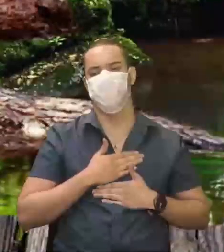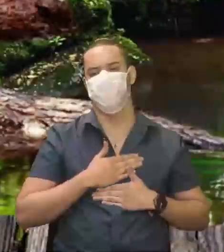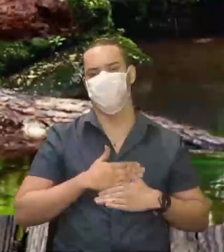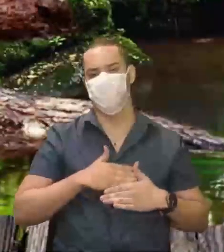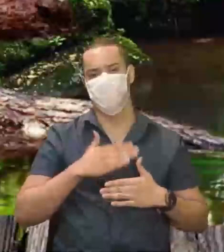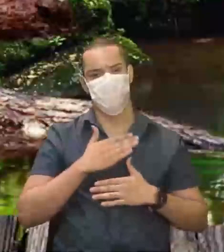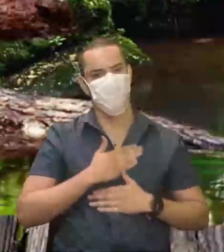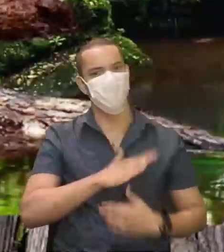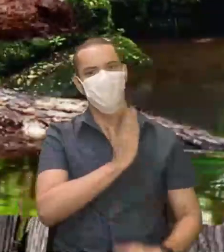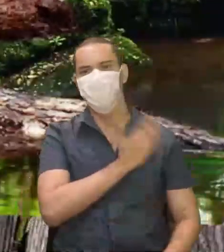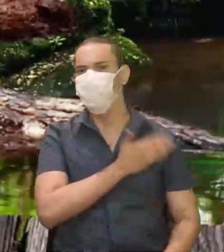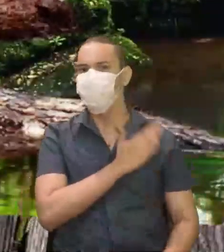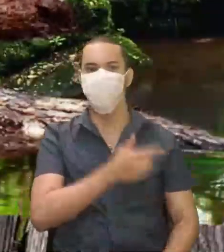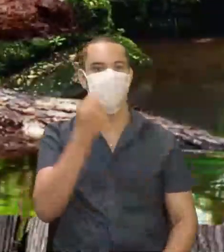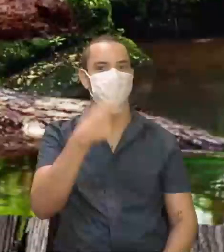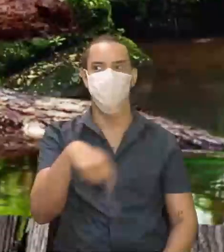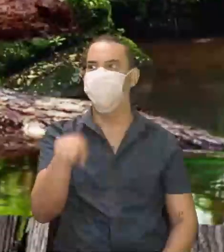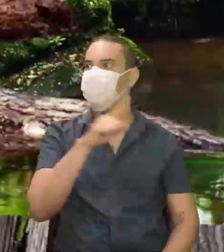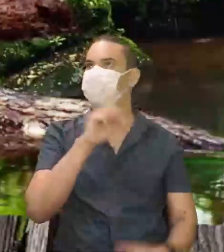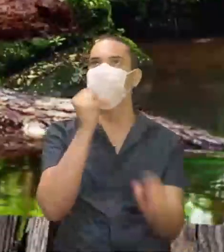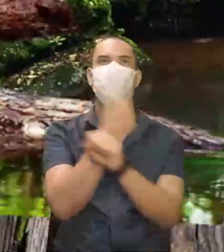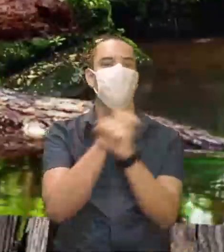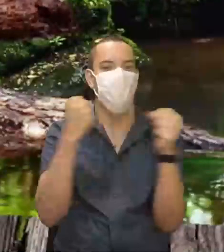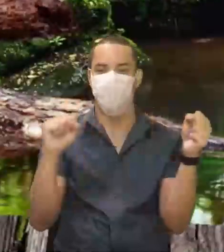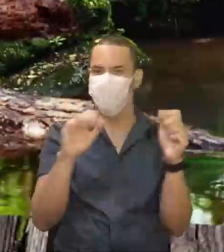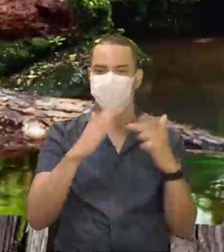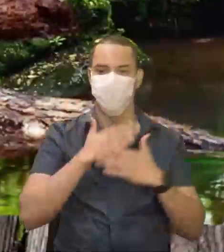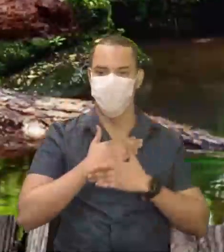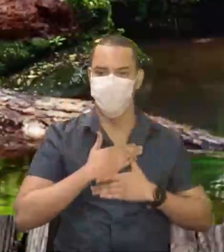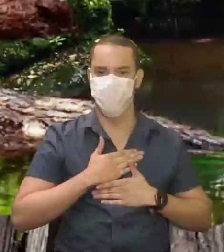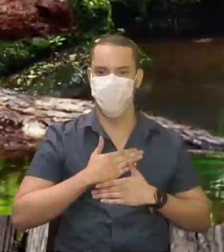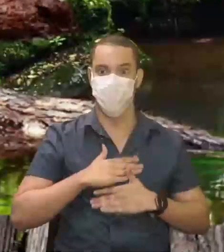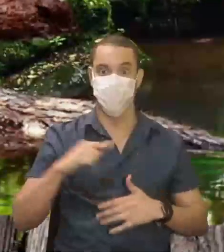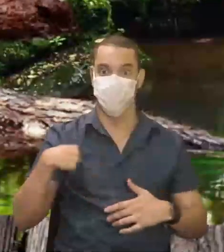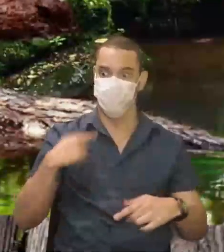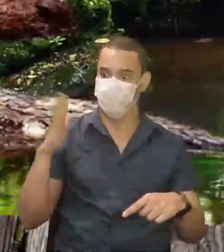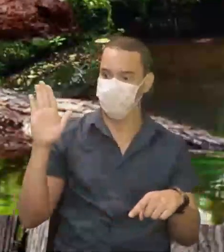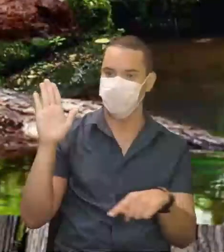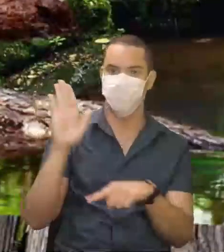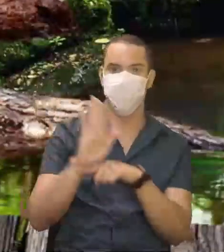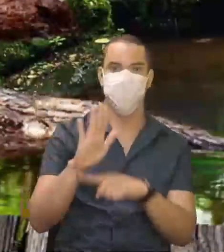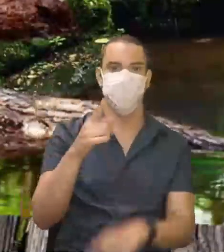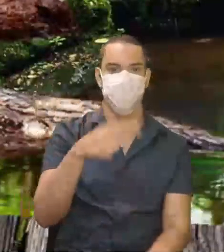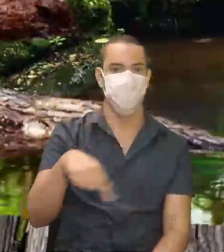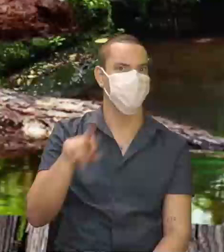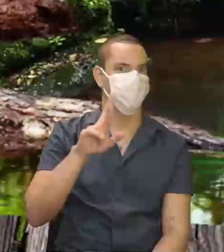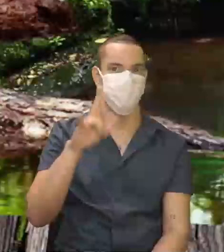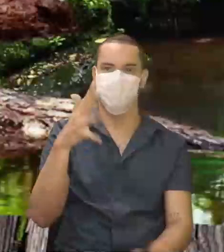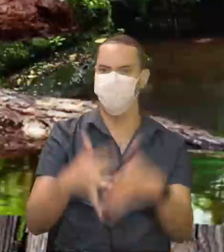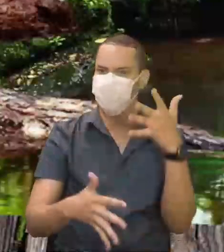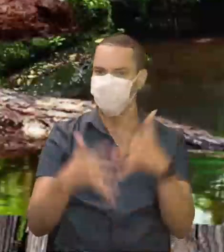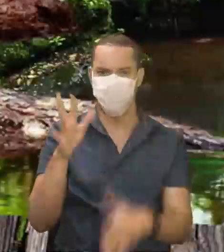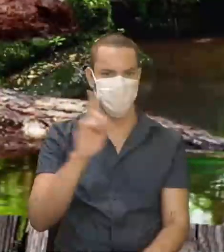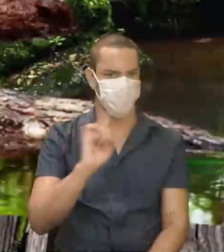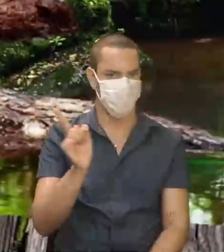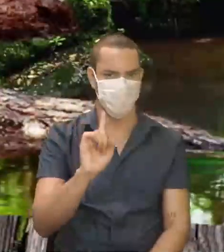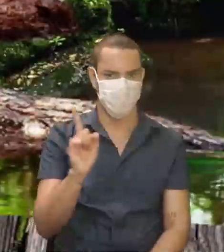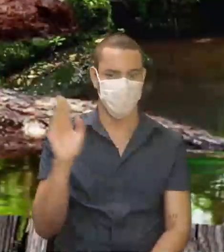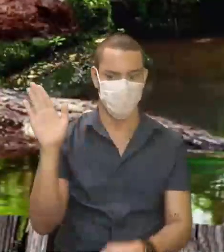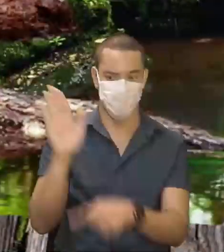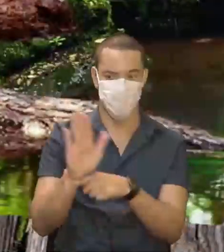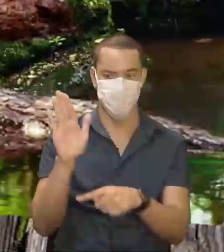teu coração, amigo. Nós estamos aqui para ajudar, não é para atrapalhar, não, tá